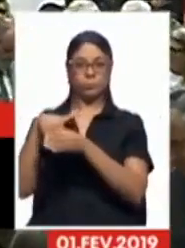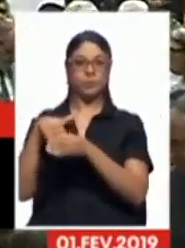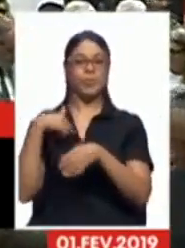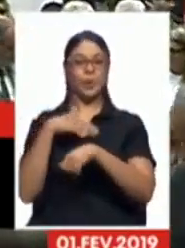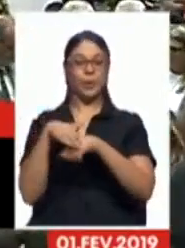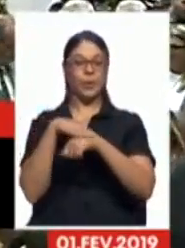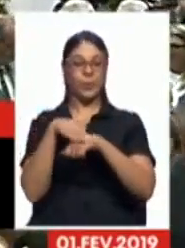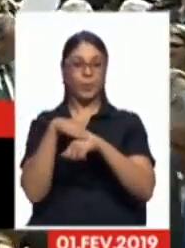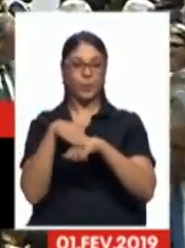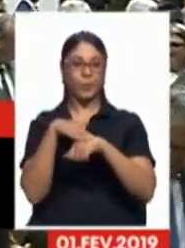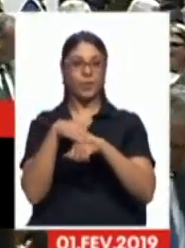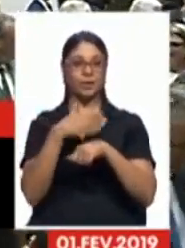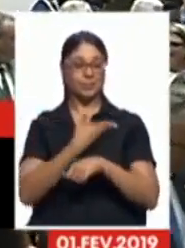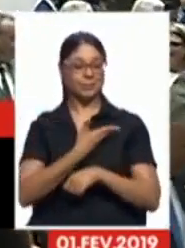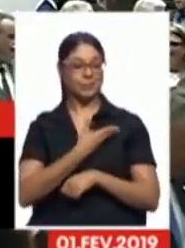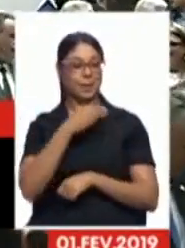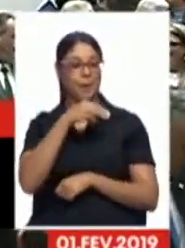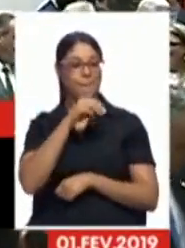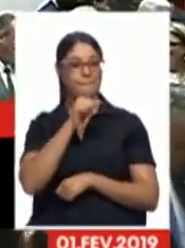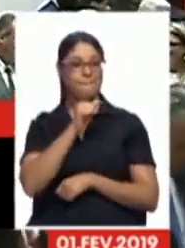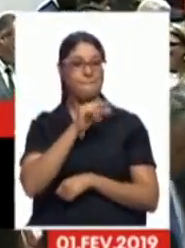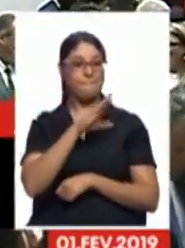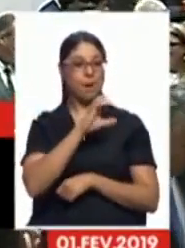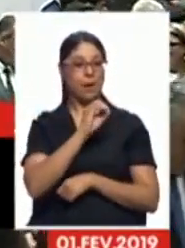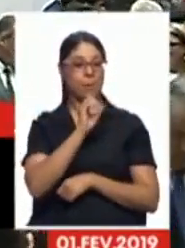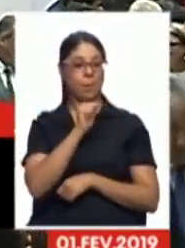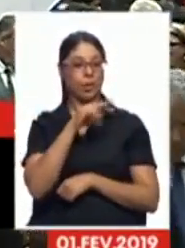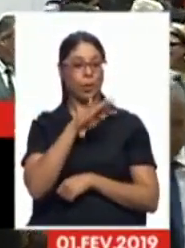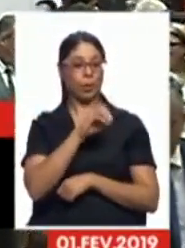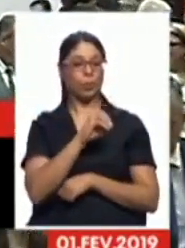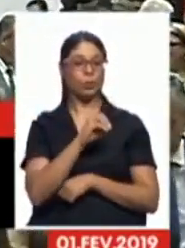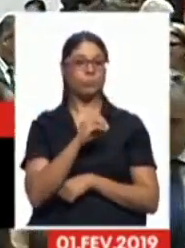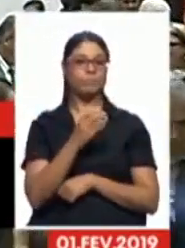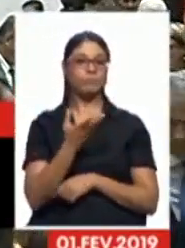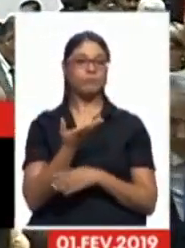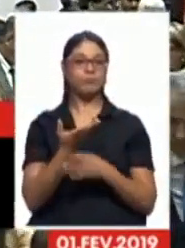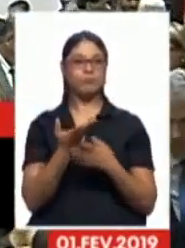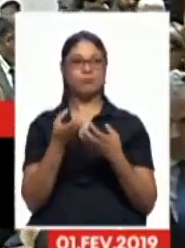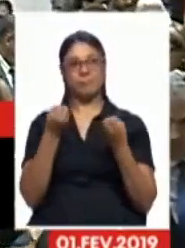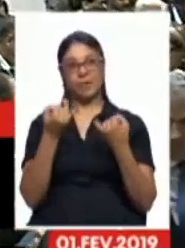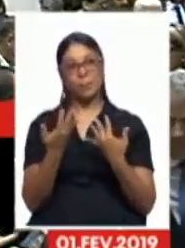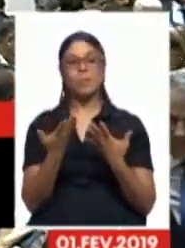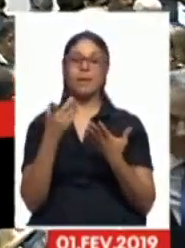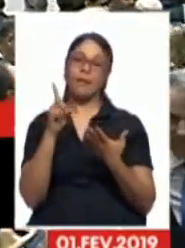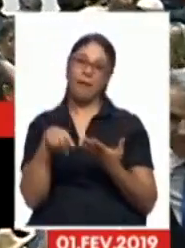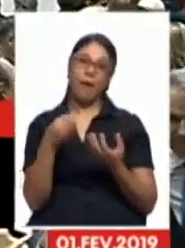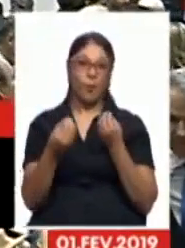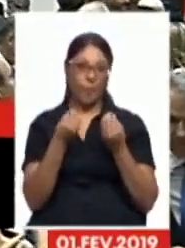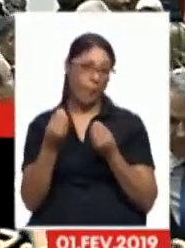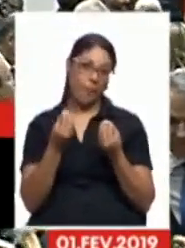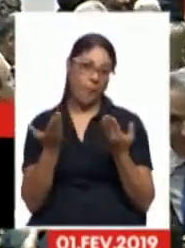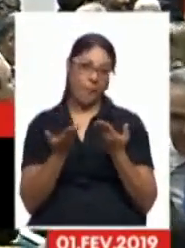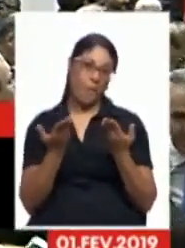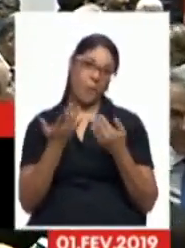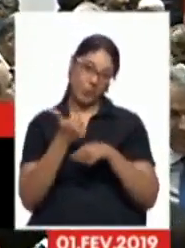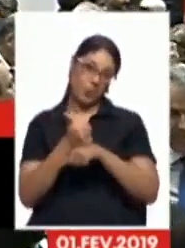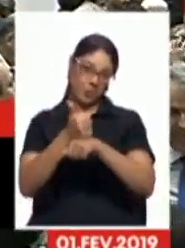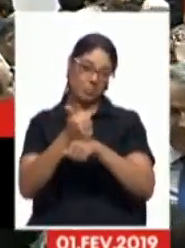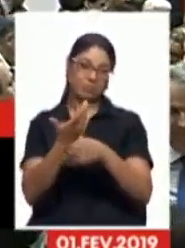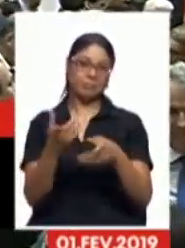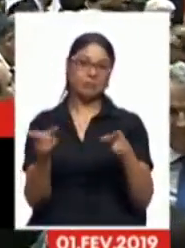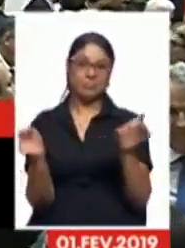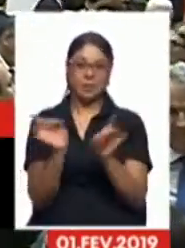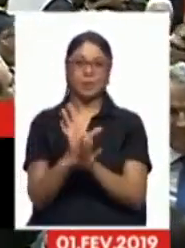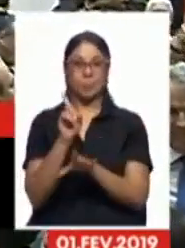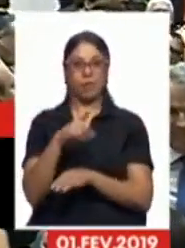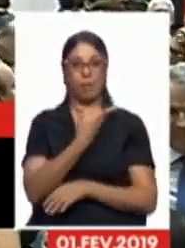com meu colega Marco Antônio Soalheiro sobre essa cerimônia de posse e encerrada então com um discurso